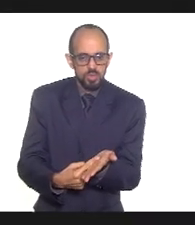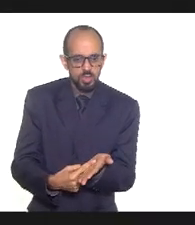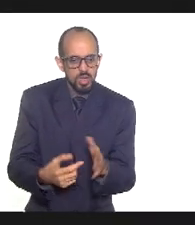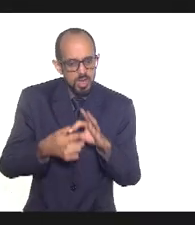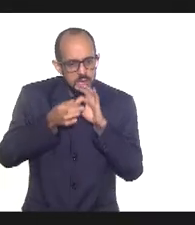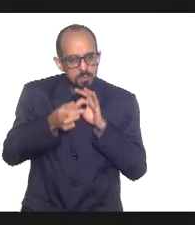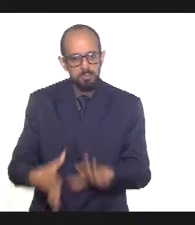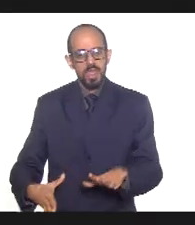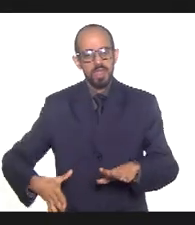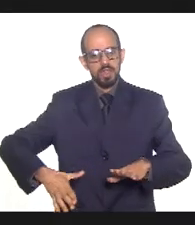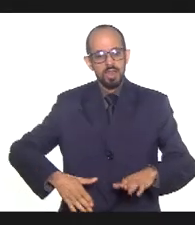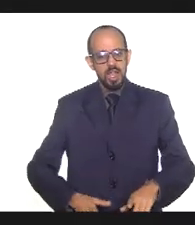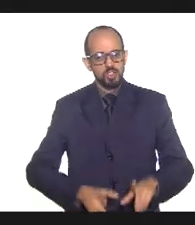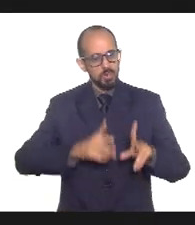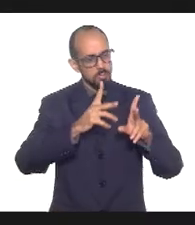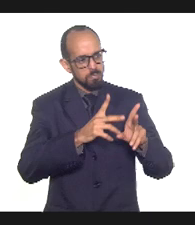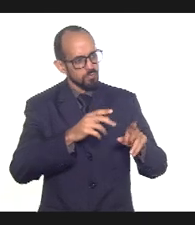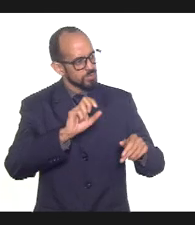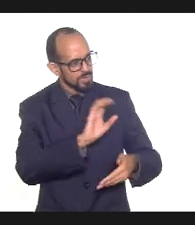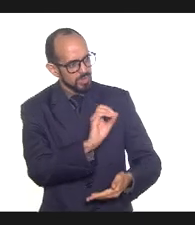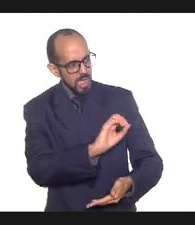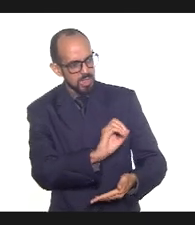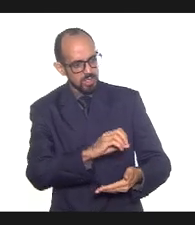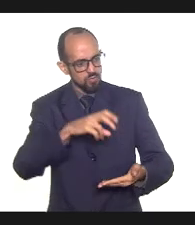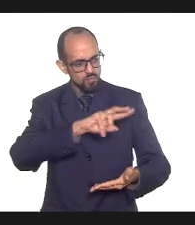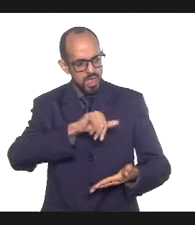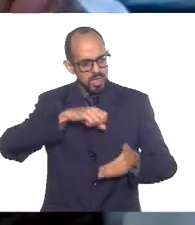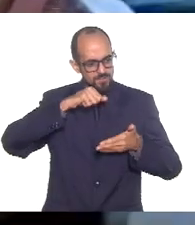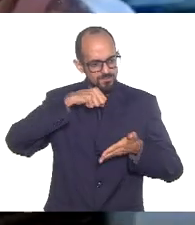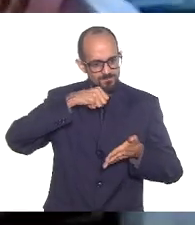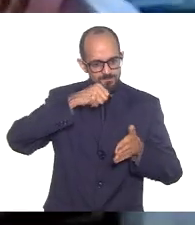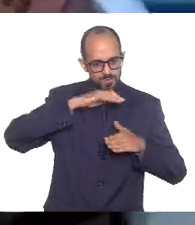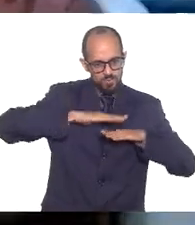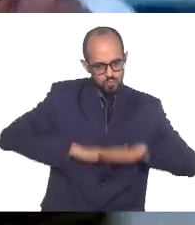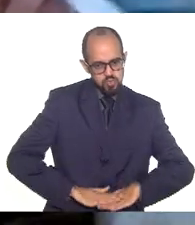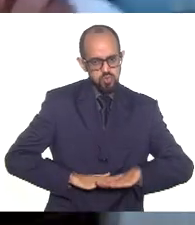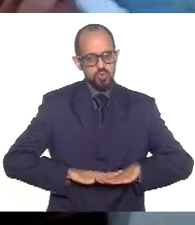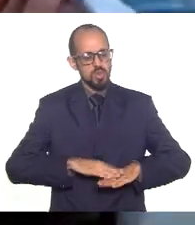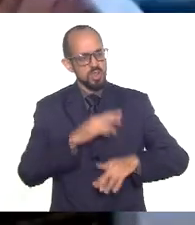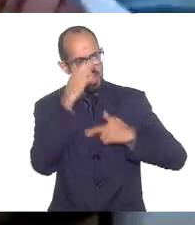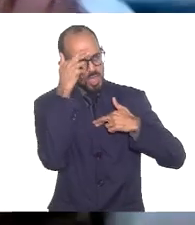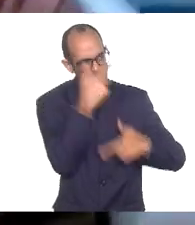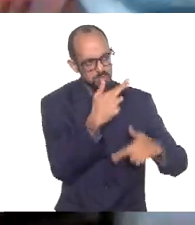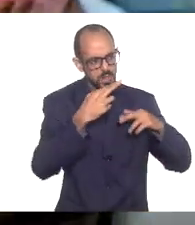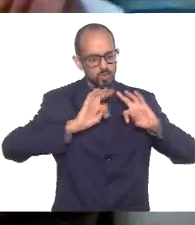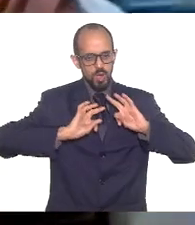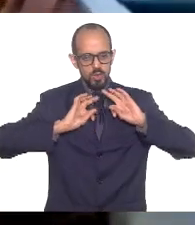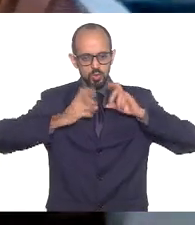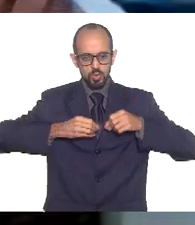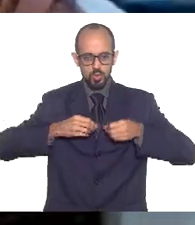abre as asas sobre nós vimos da Saúde respeito